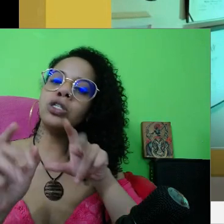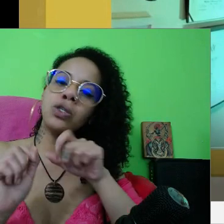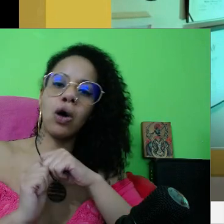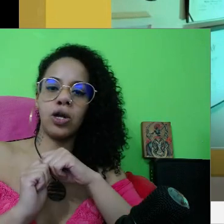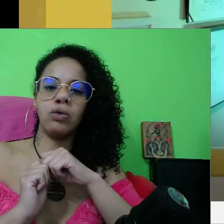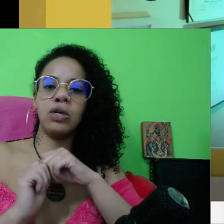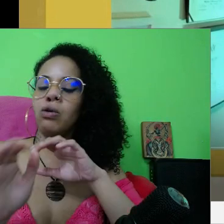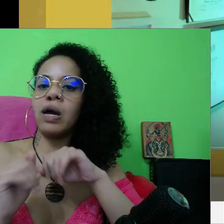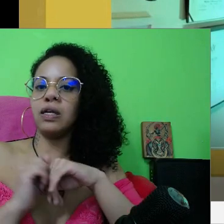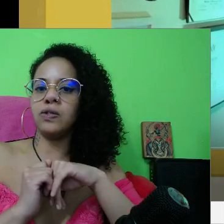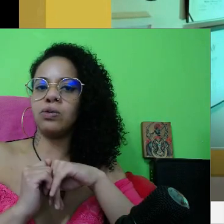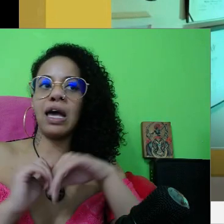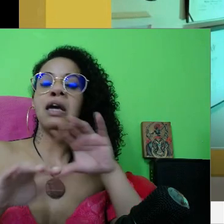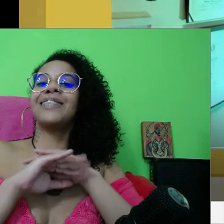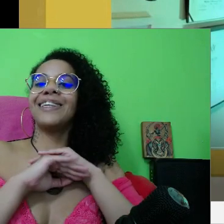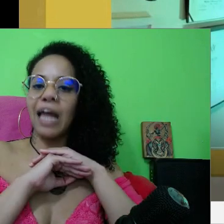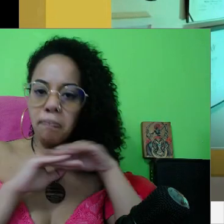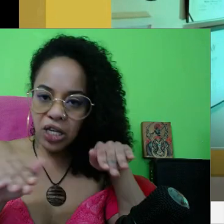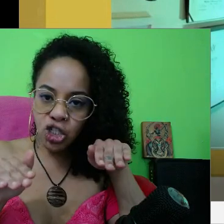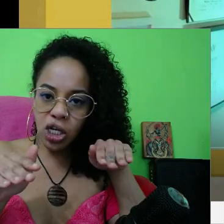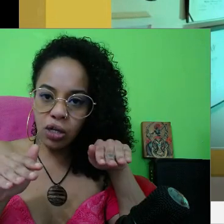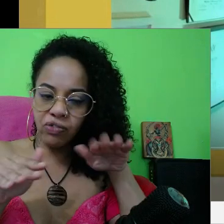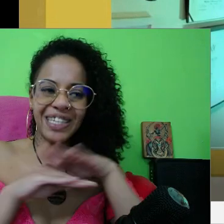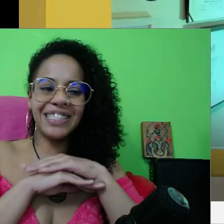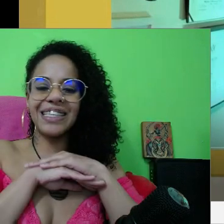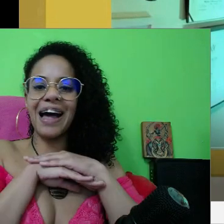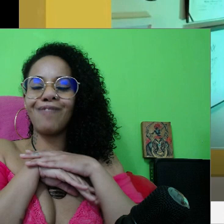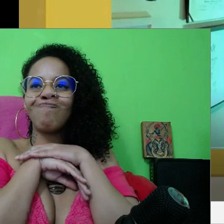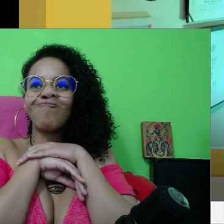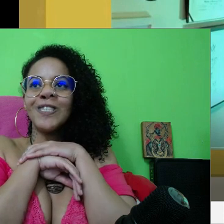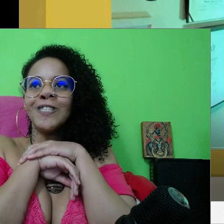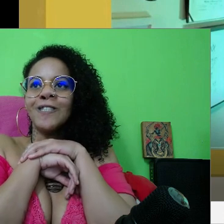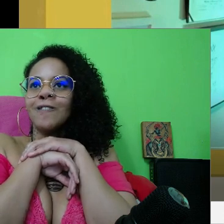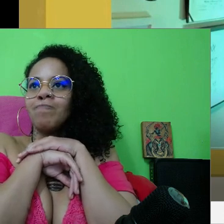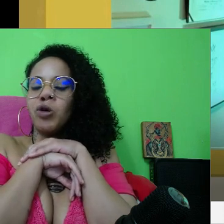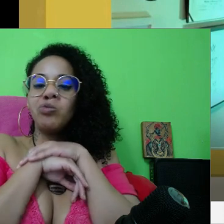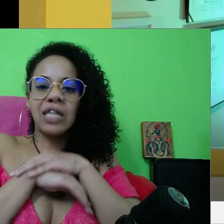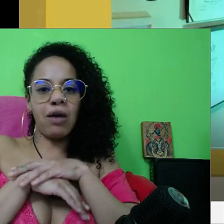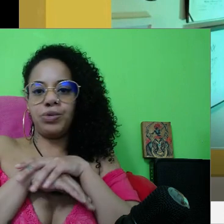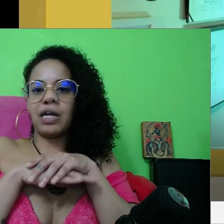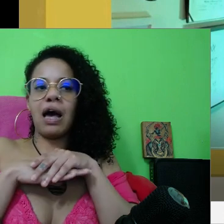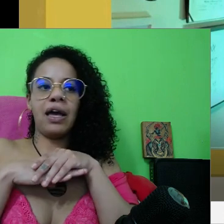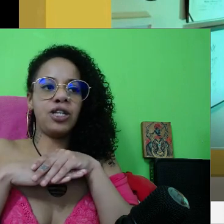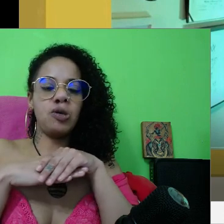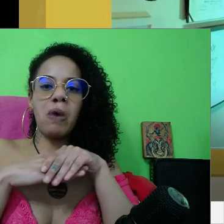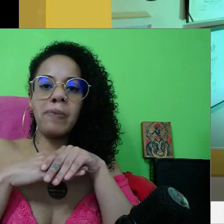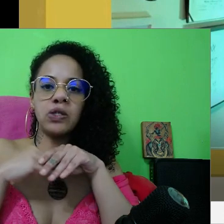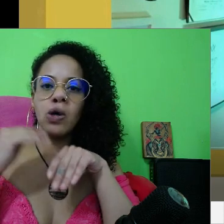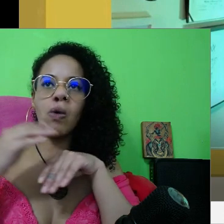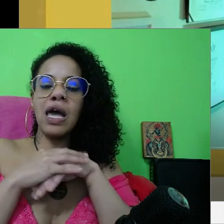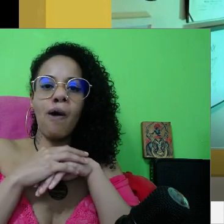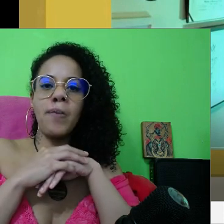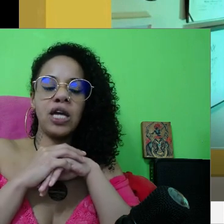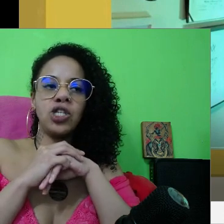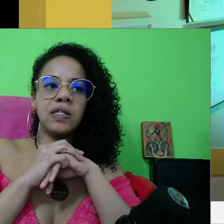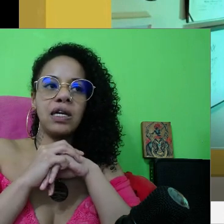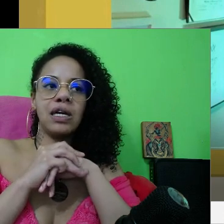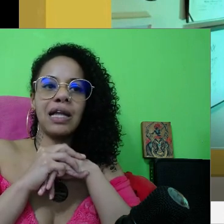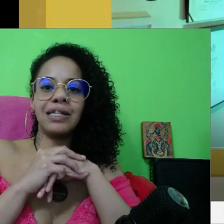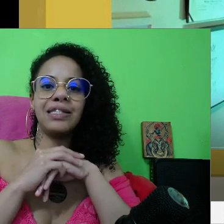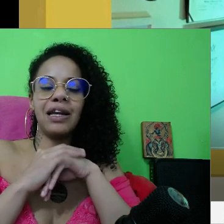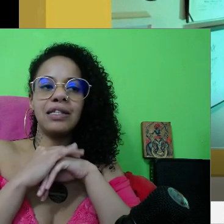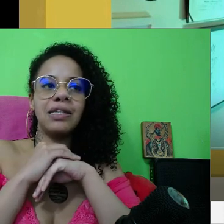ah Eu discordo Não não é isso é você está impedido você está Deus cara é tipo a pessoa realmente